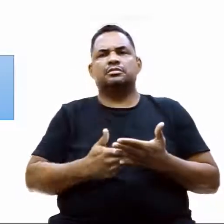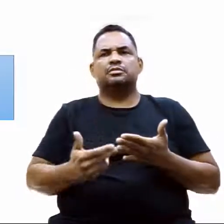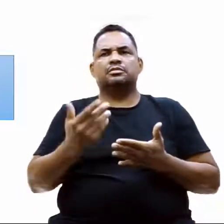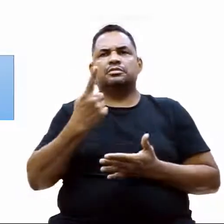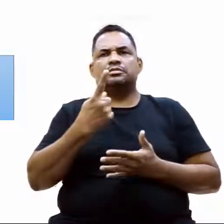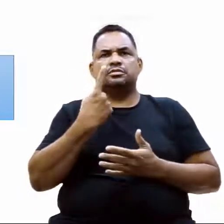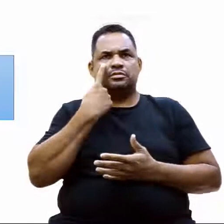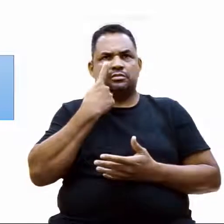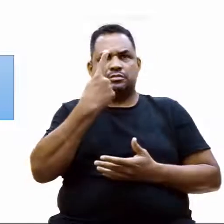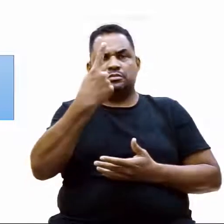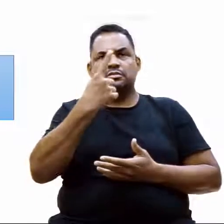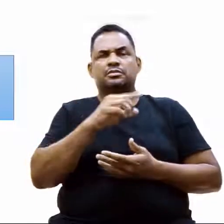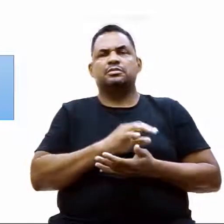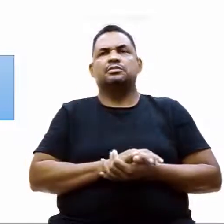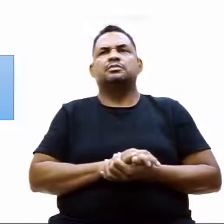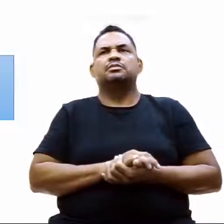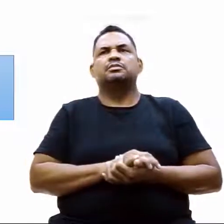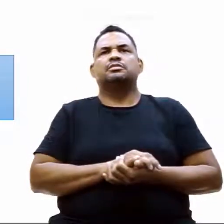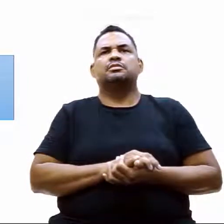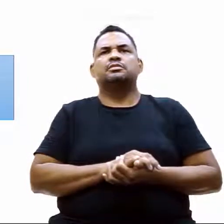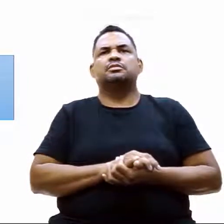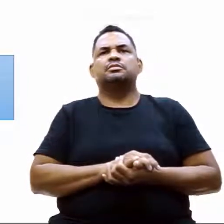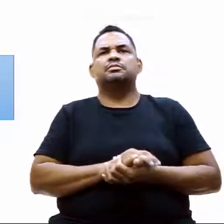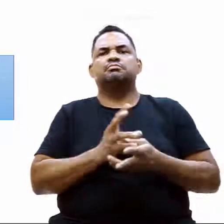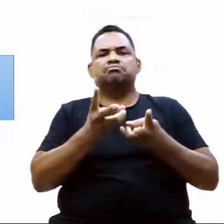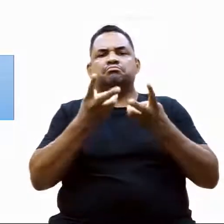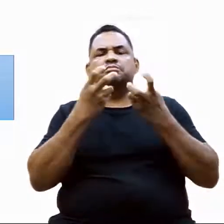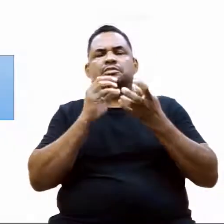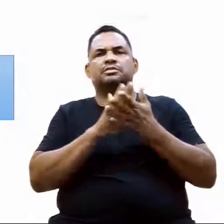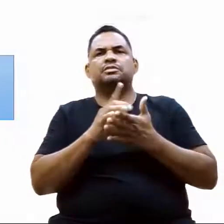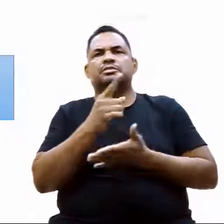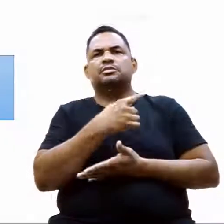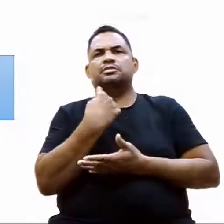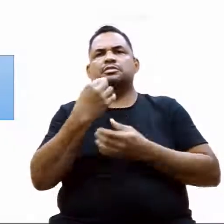você possa evidenciar o que estamos abordando.